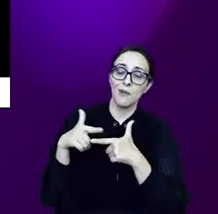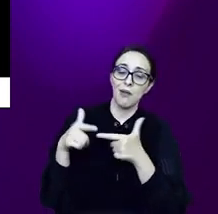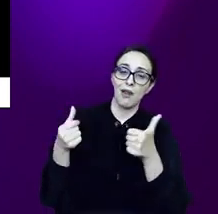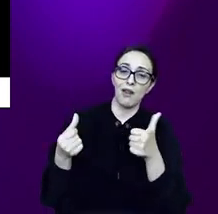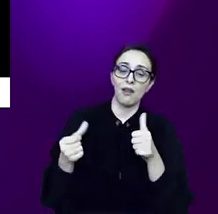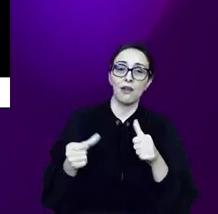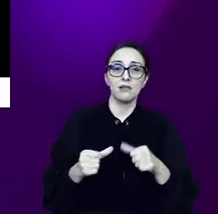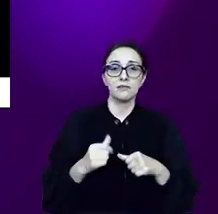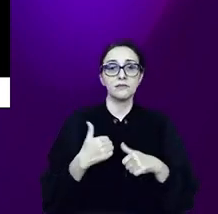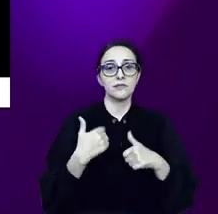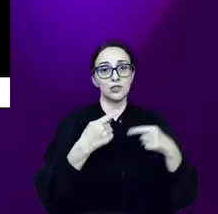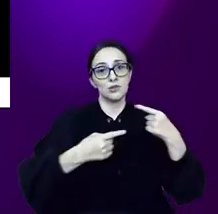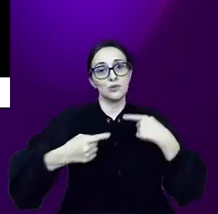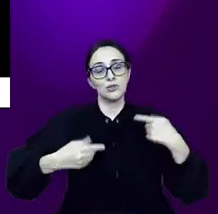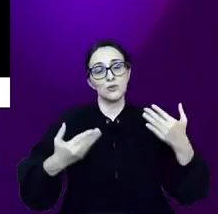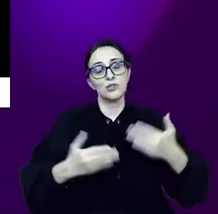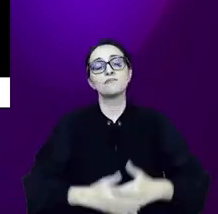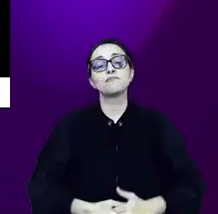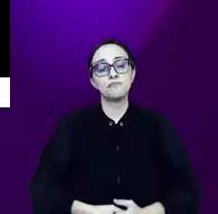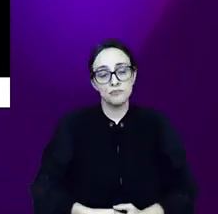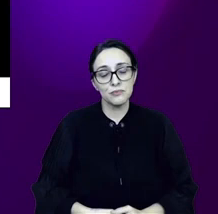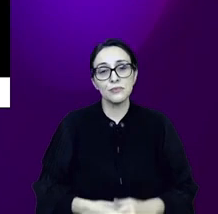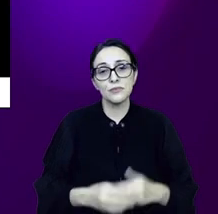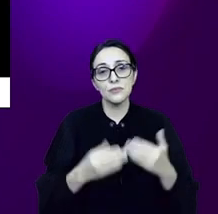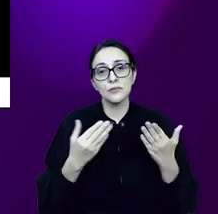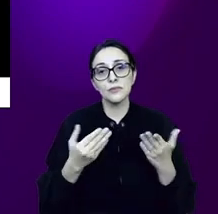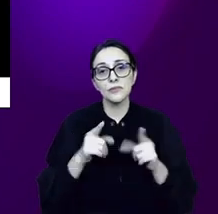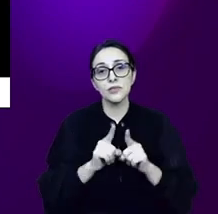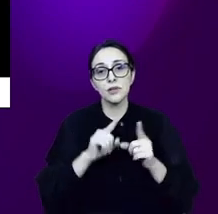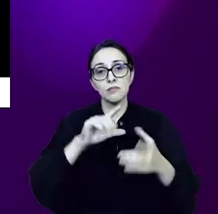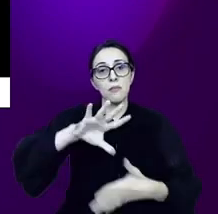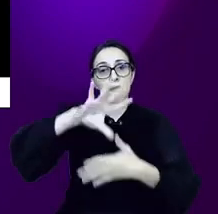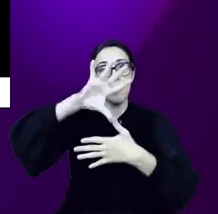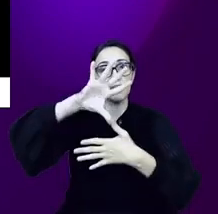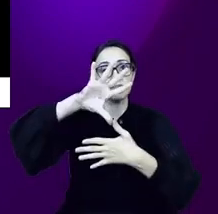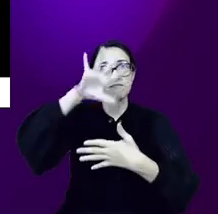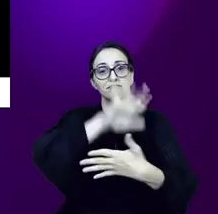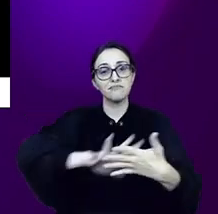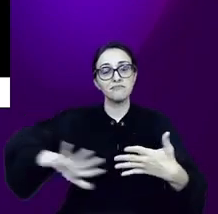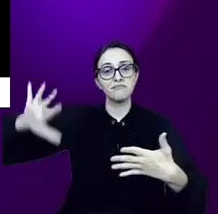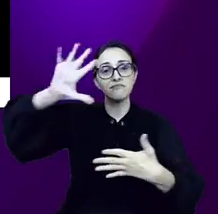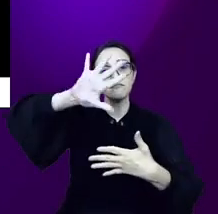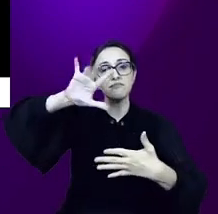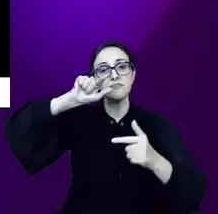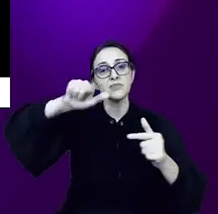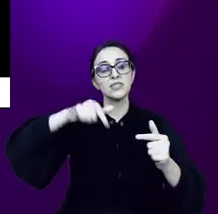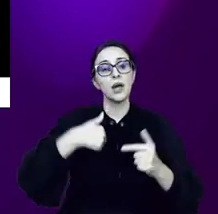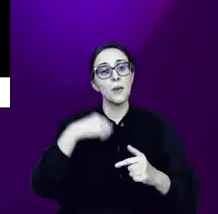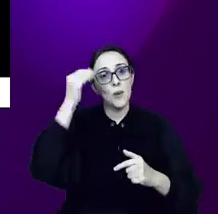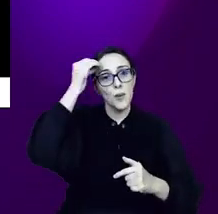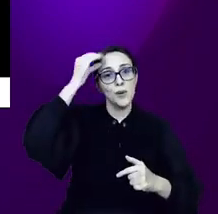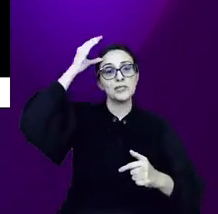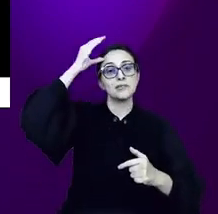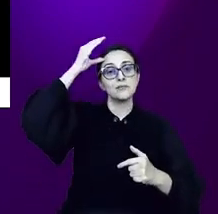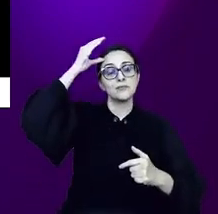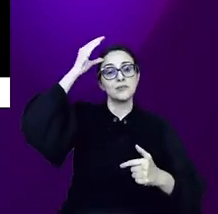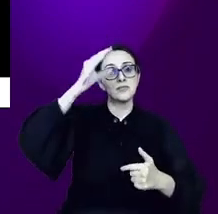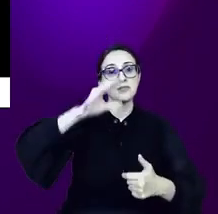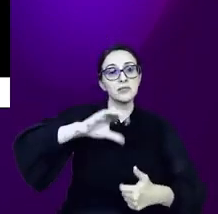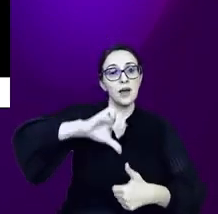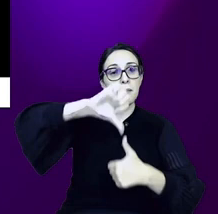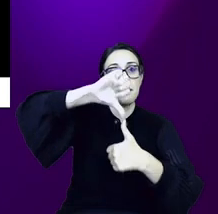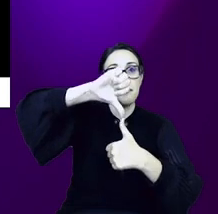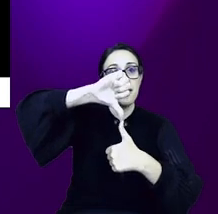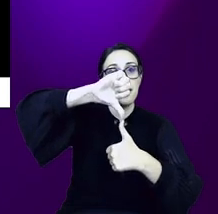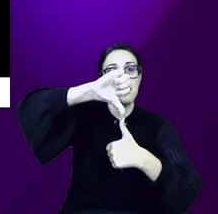a que a gente vai discutir hoje. Então, esse mapa-mundo é interessante porque nós temos uma produção de conhecimento na América do Norte e na